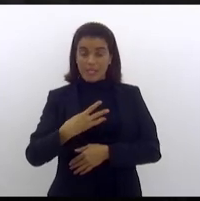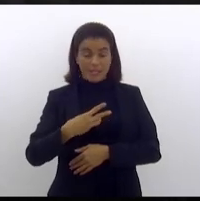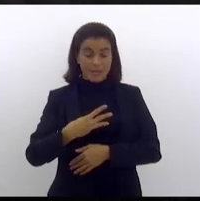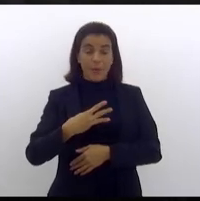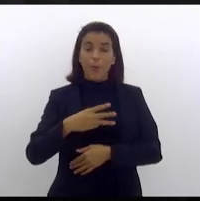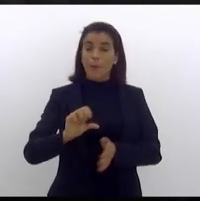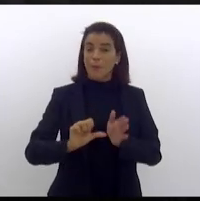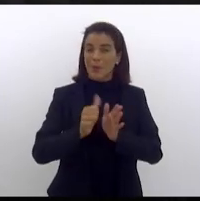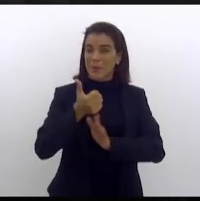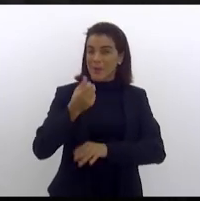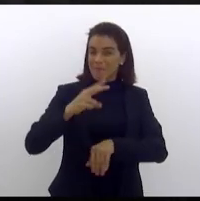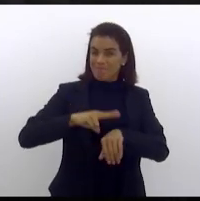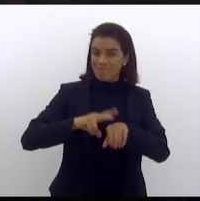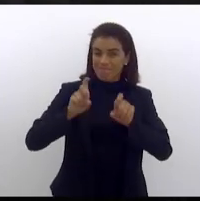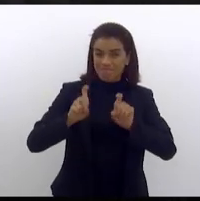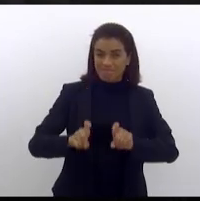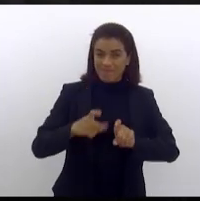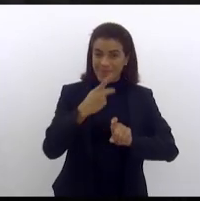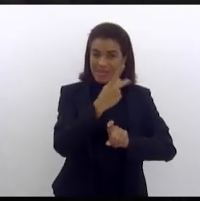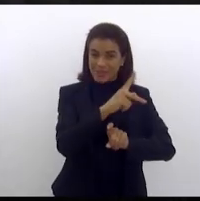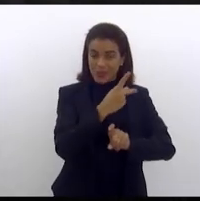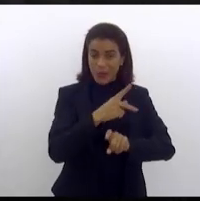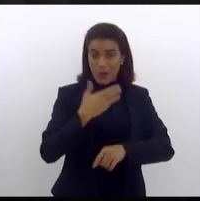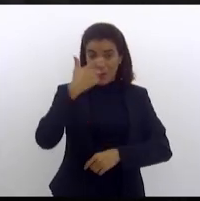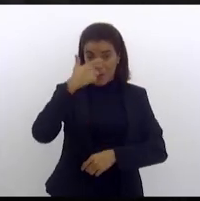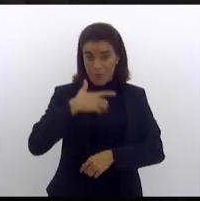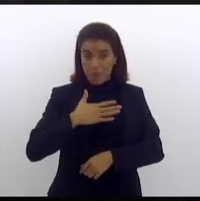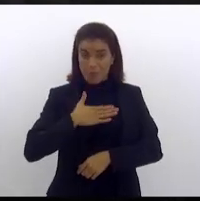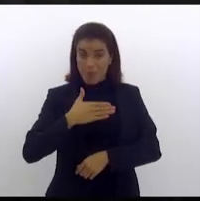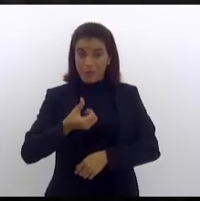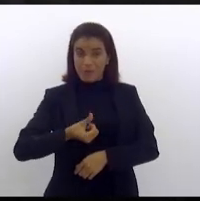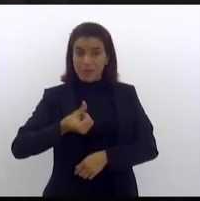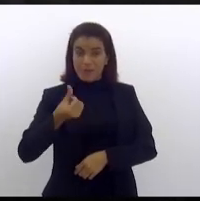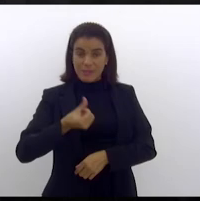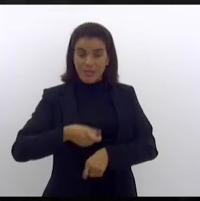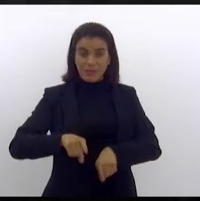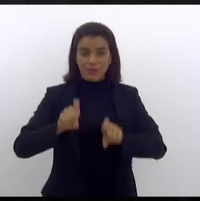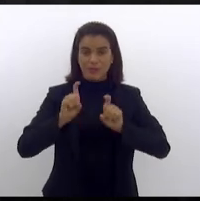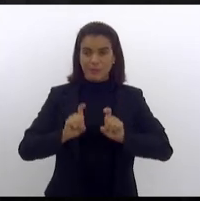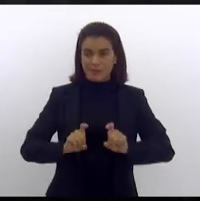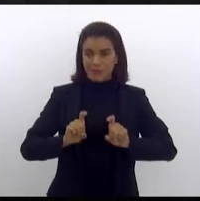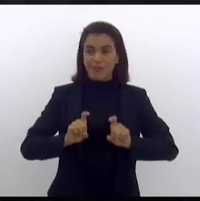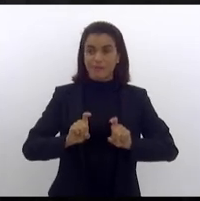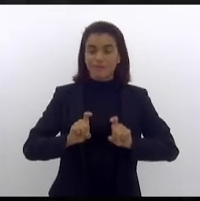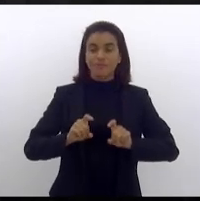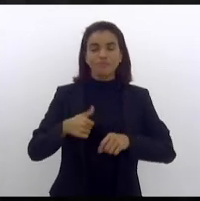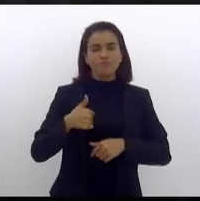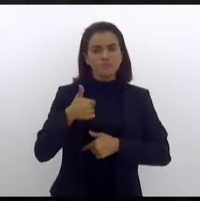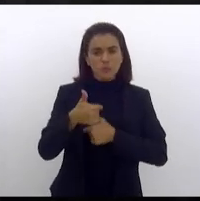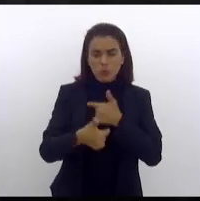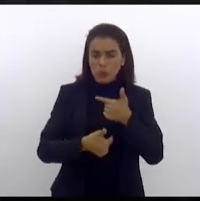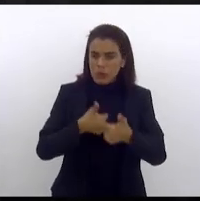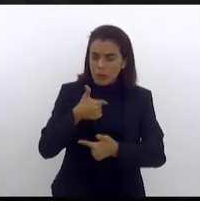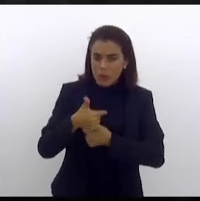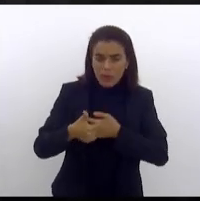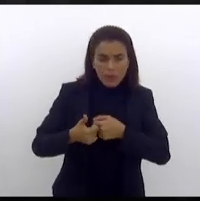excelência e o meu sexto mandato mas me dediquei profundo